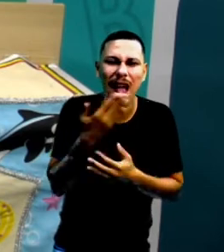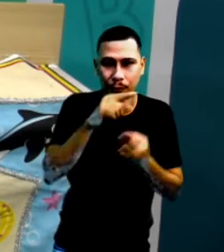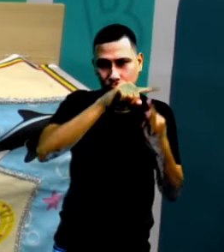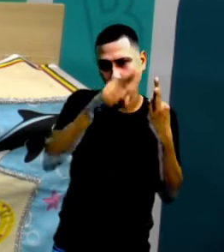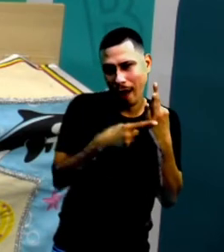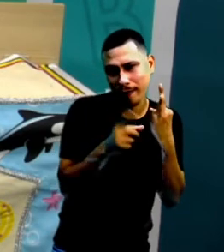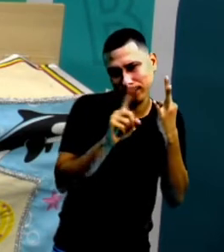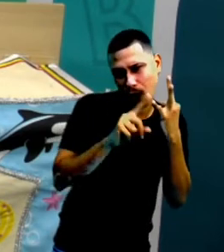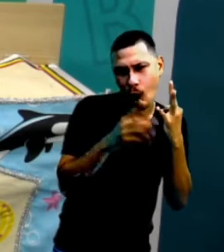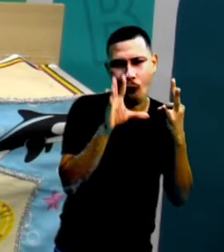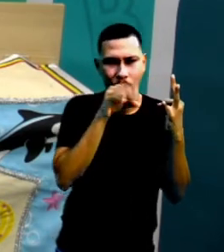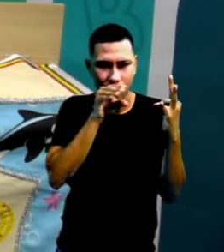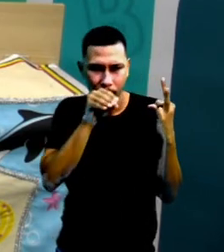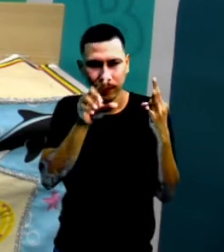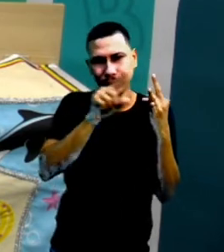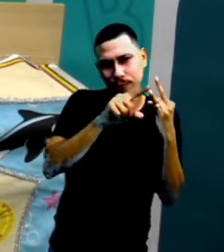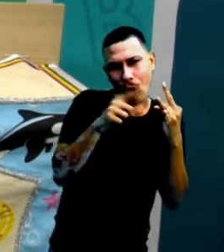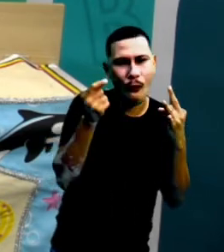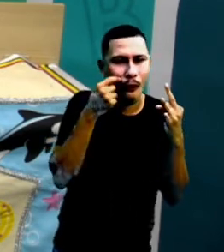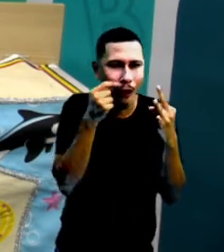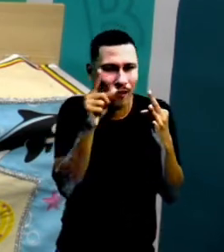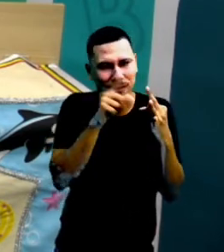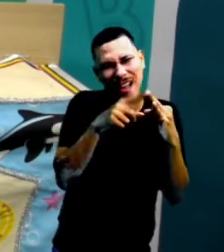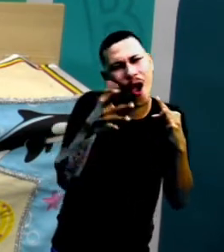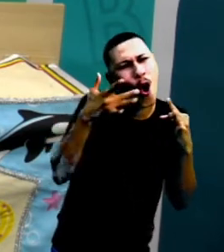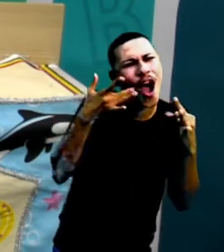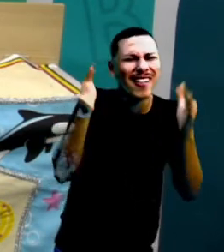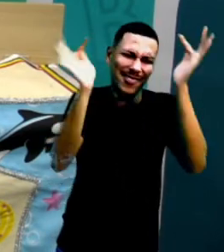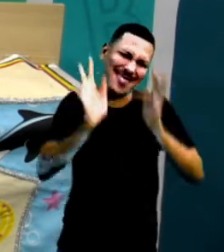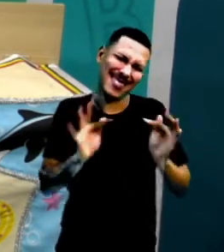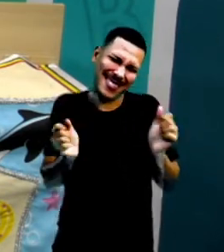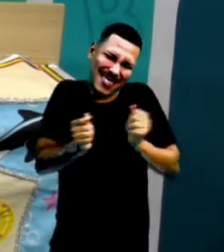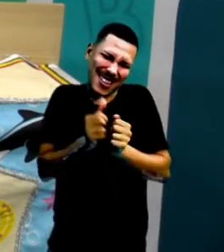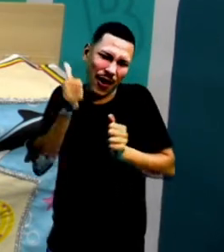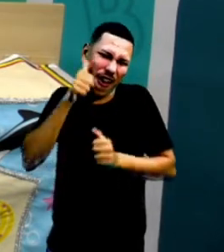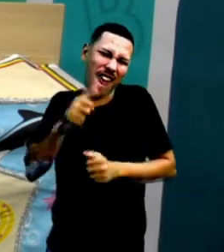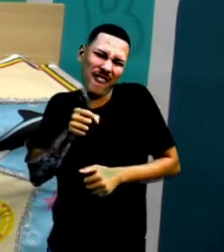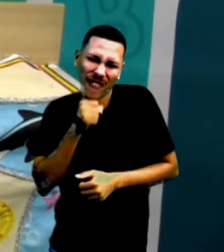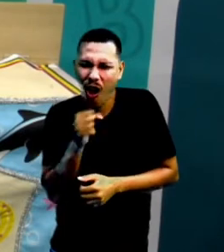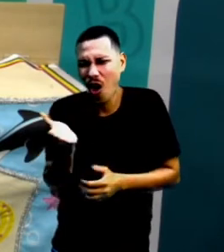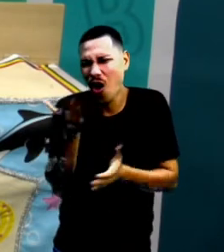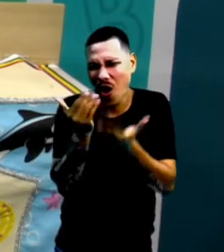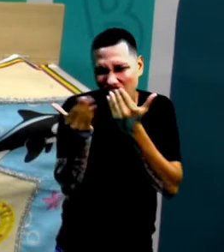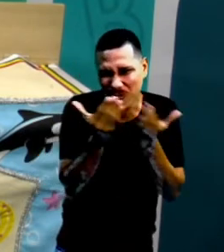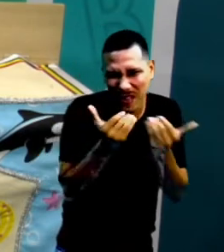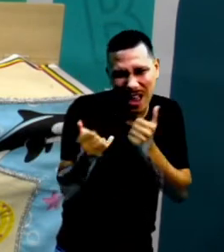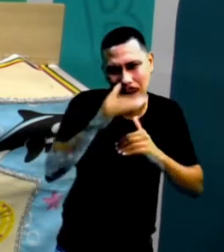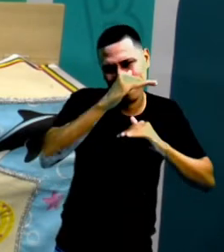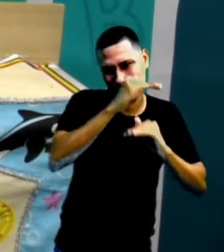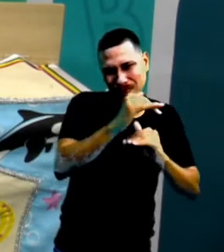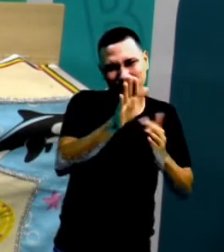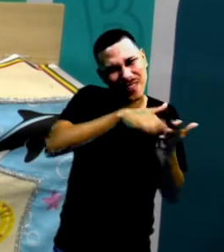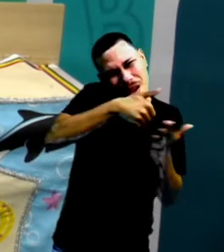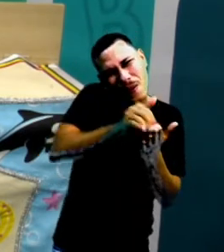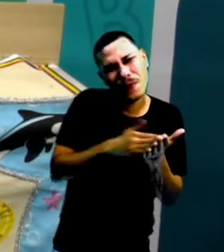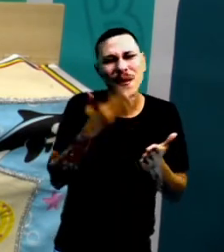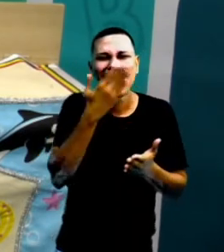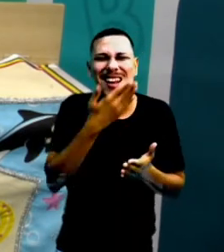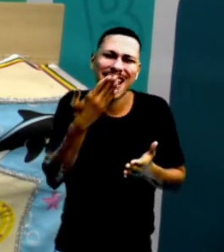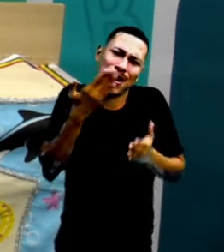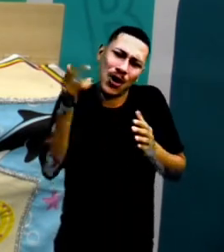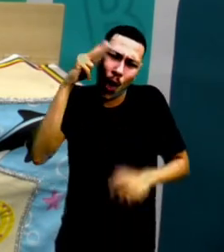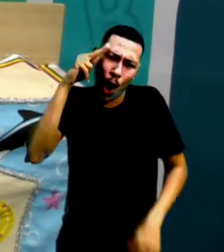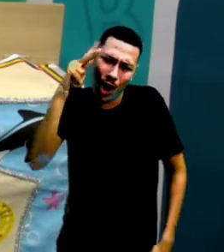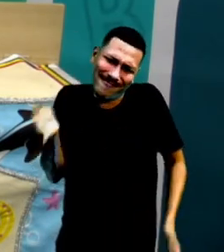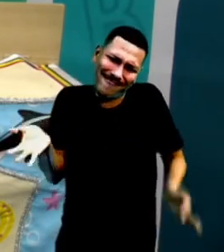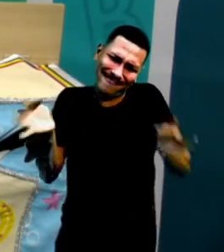o rato e o pato, foram felizes com a vovó comer o pote de melado. E a nossa história